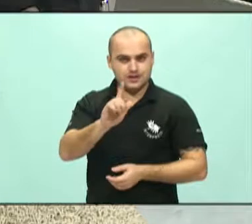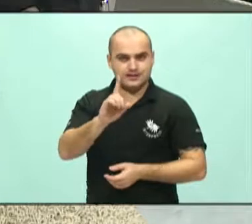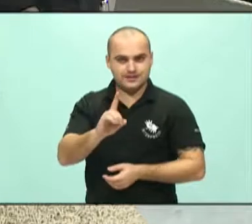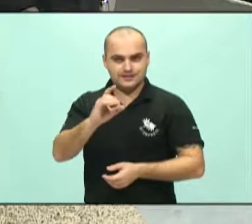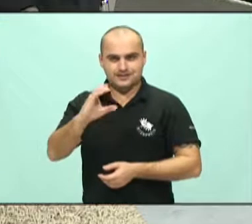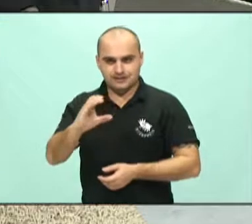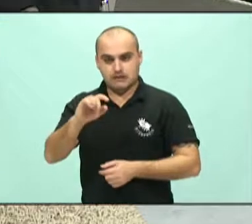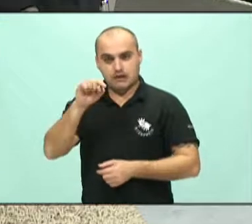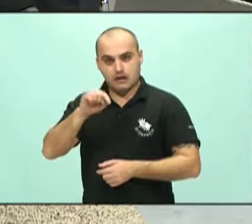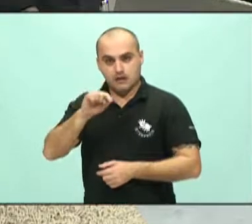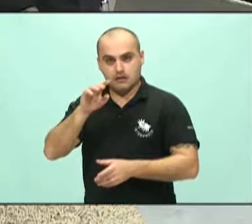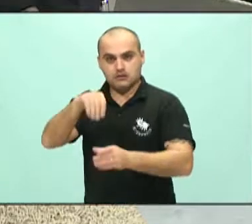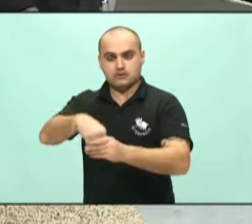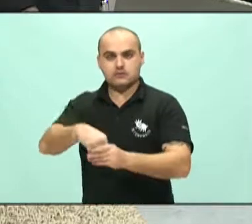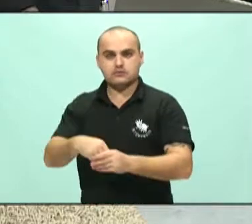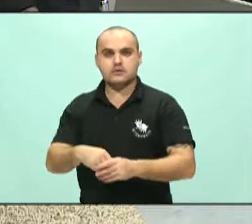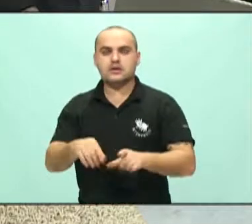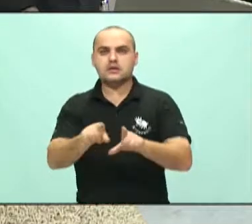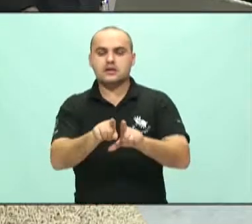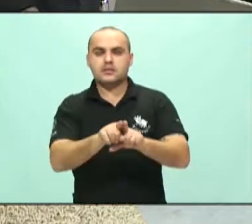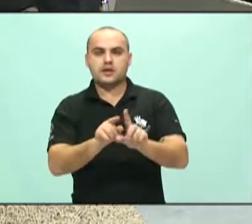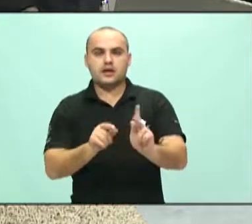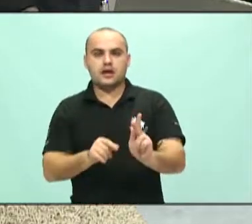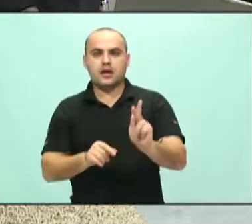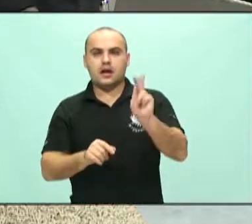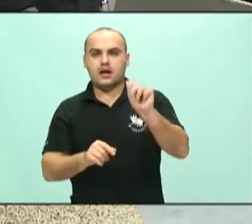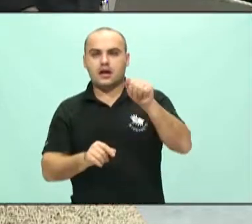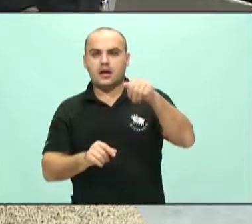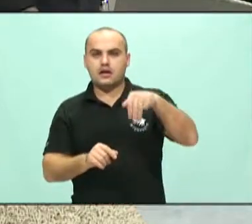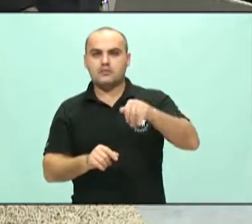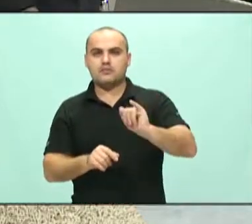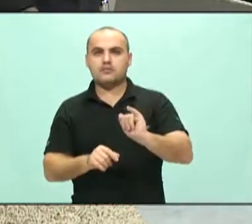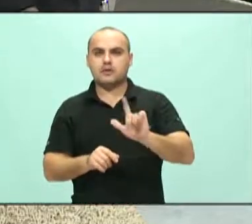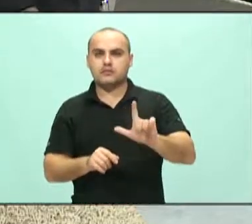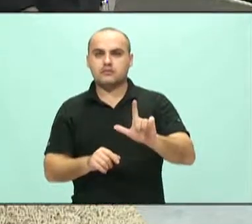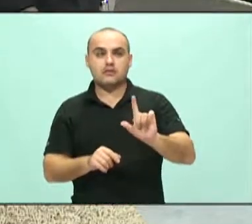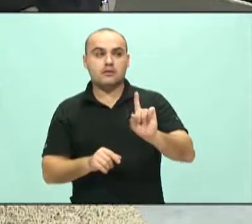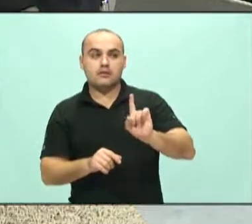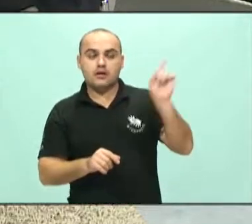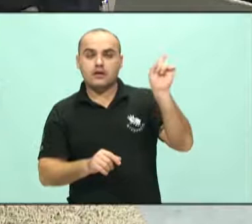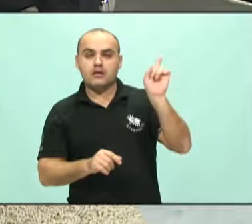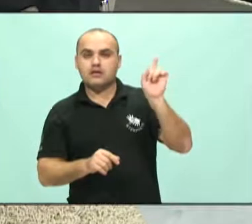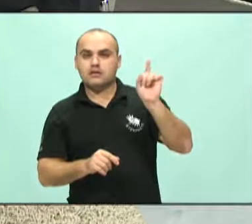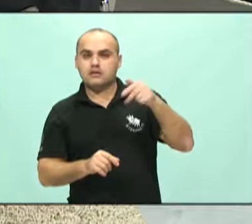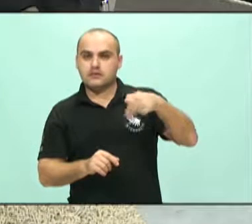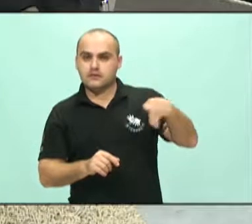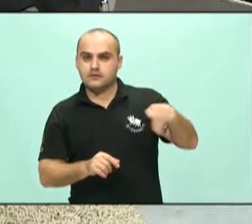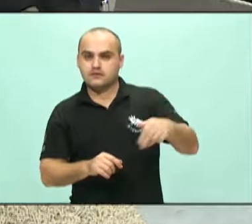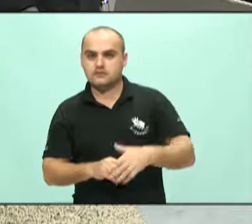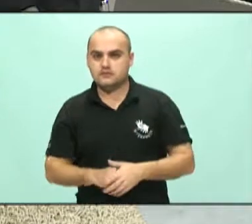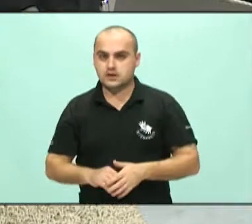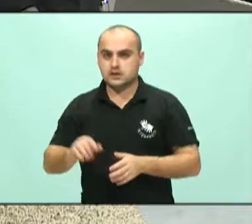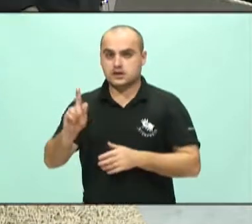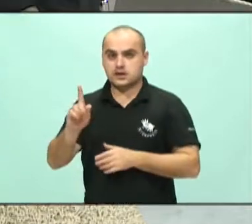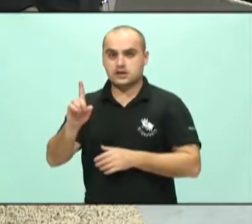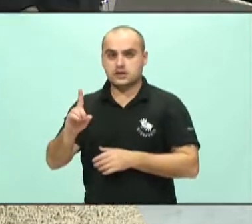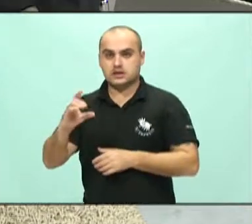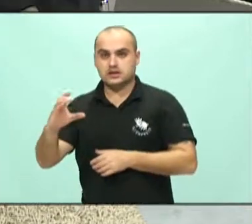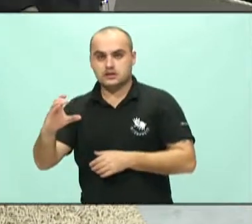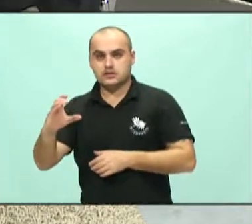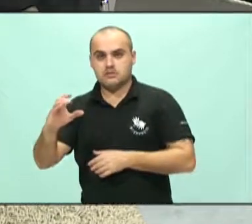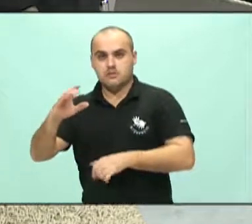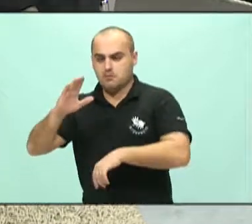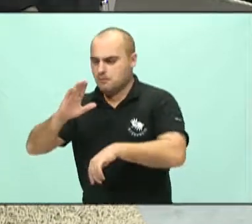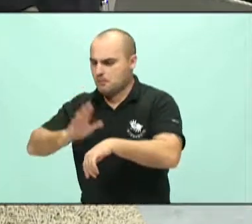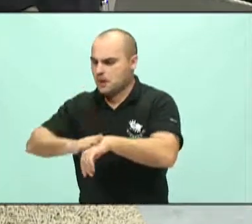em Itajaí e a Camil em Navegantes, que são grandes empresas de beneficiamento. A GDC, maior empresa de pescado do